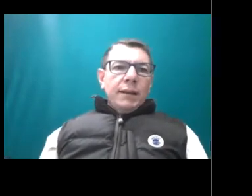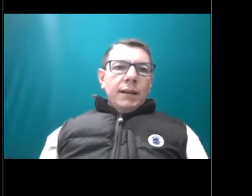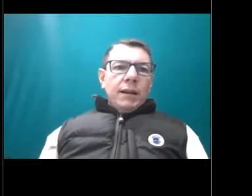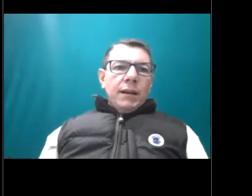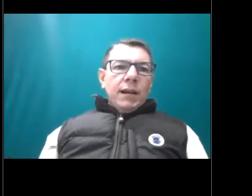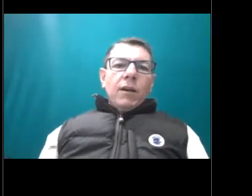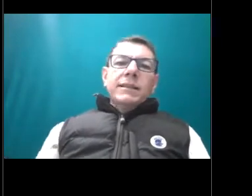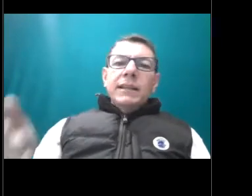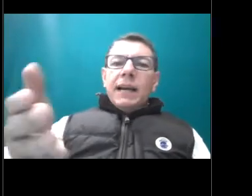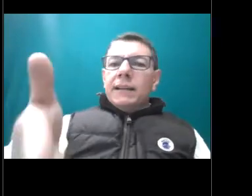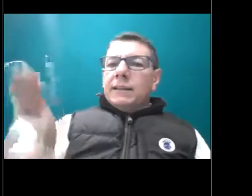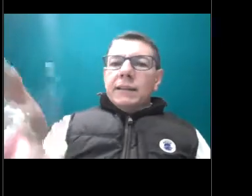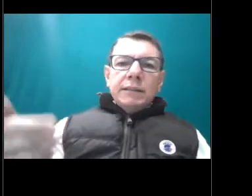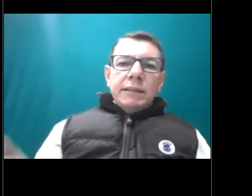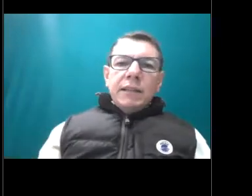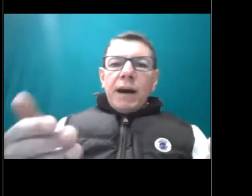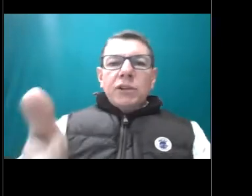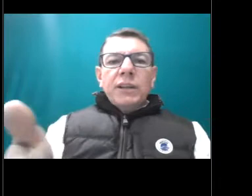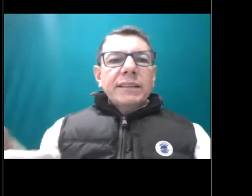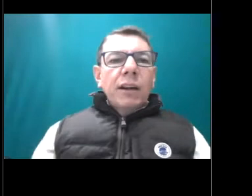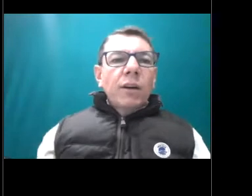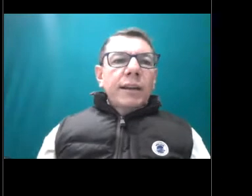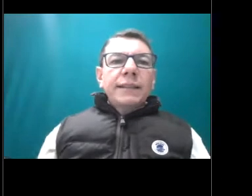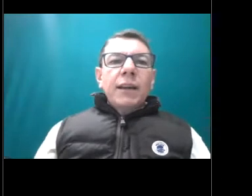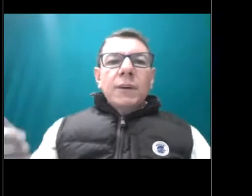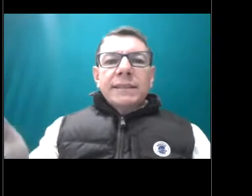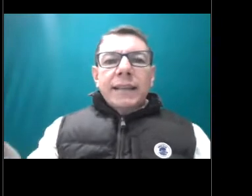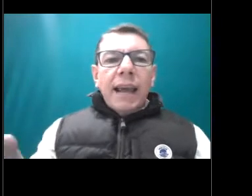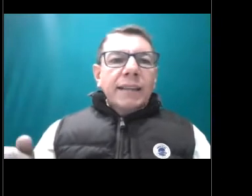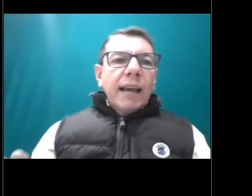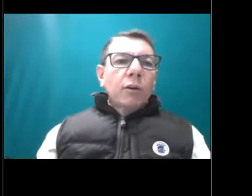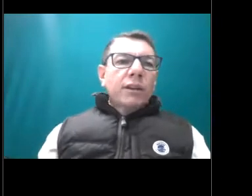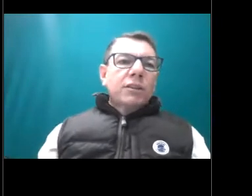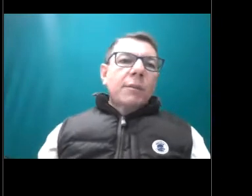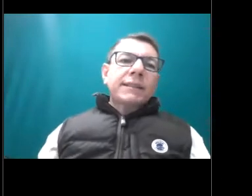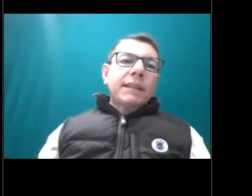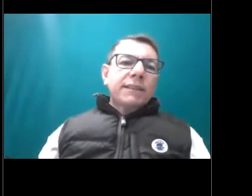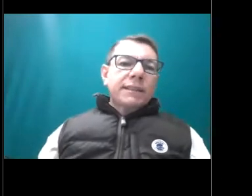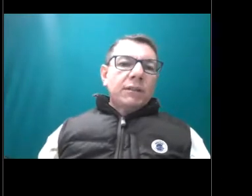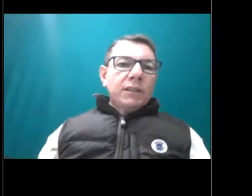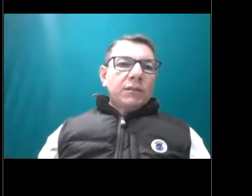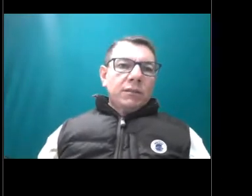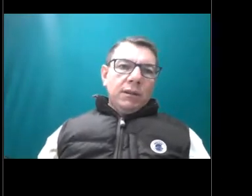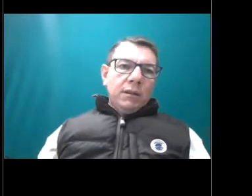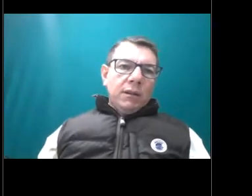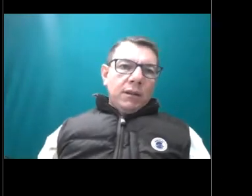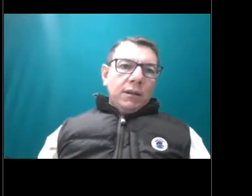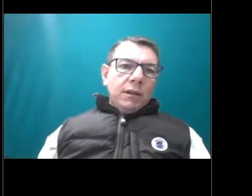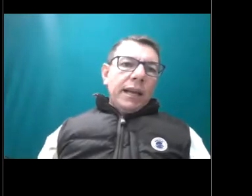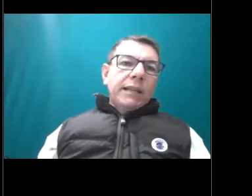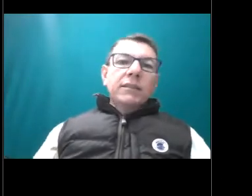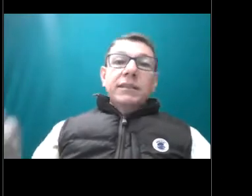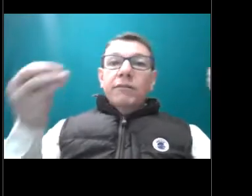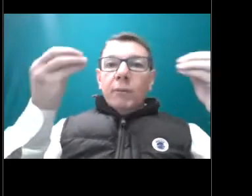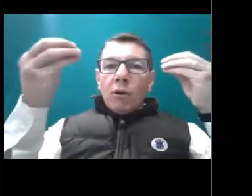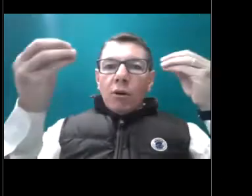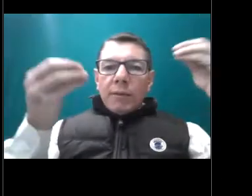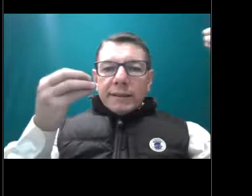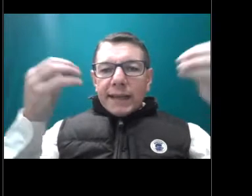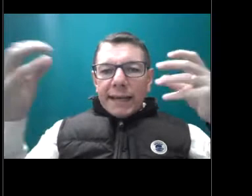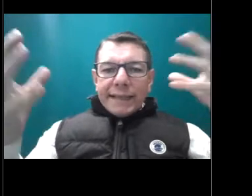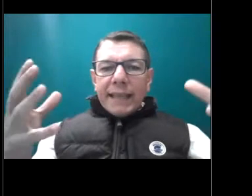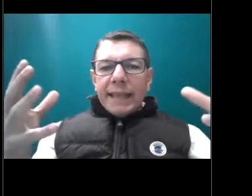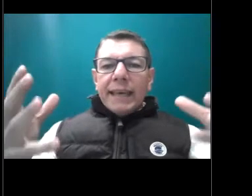embora. Agora, assim, debaixo dessa lona aí tem umas 3 Hilux, como é que você está fazendo isso? Então, assim,